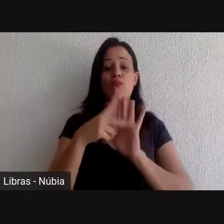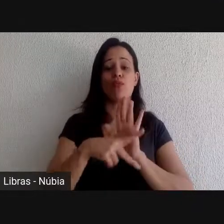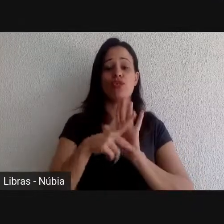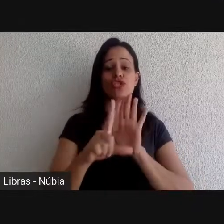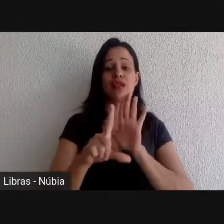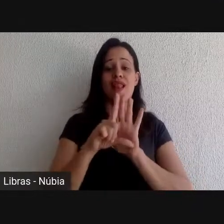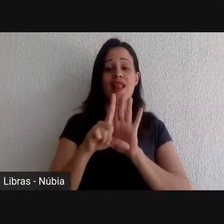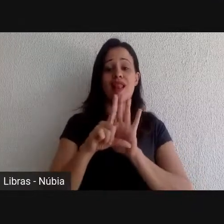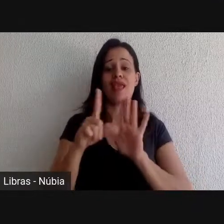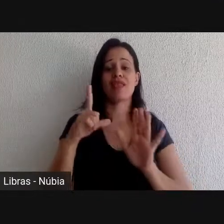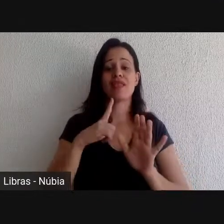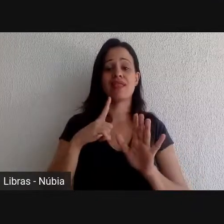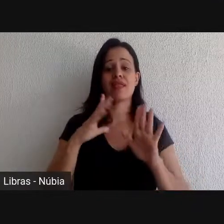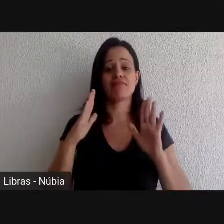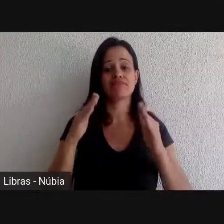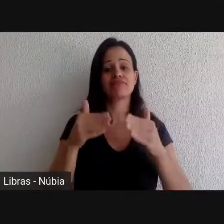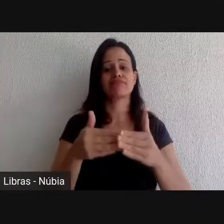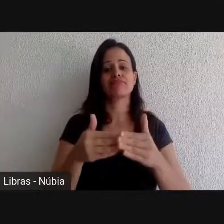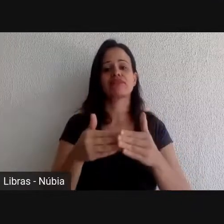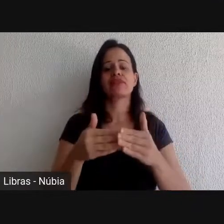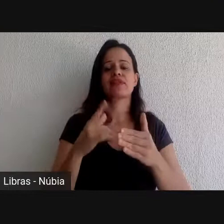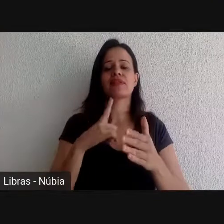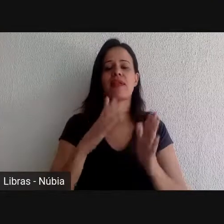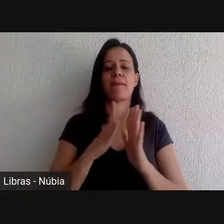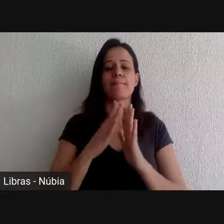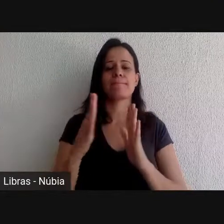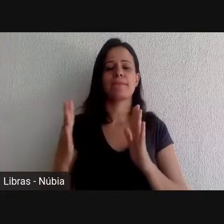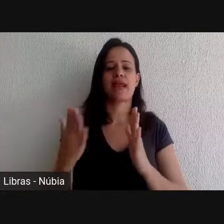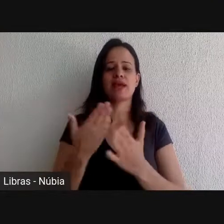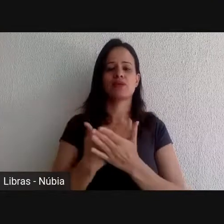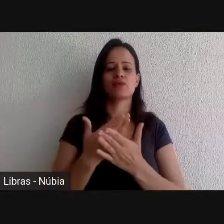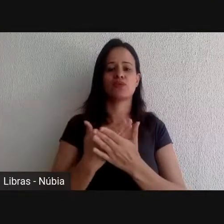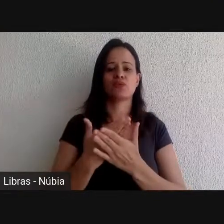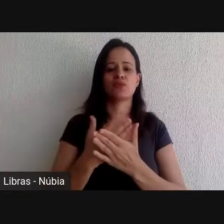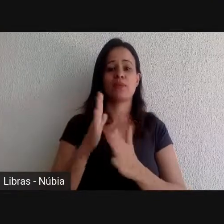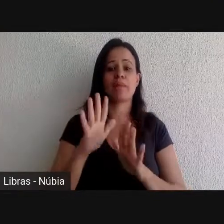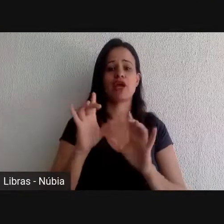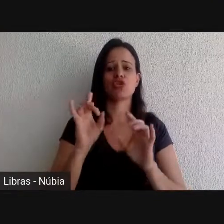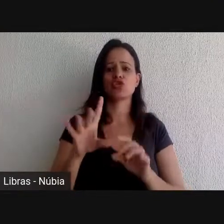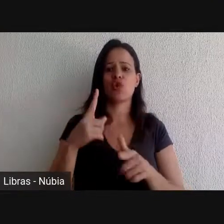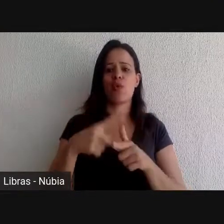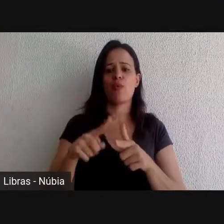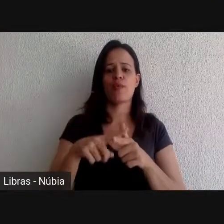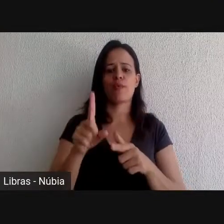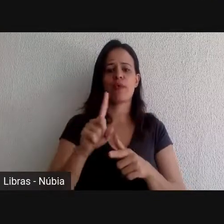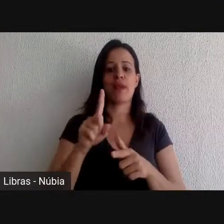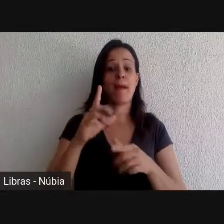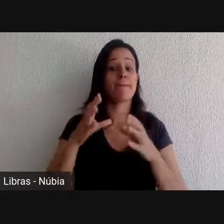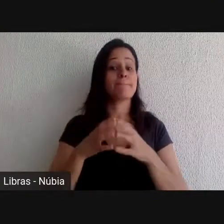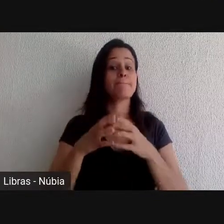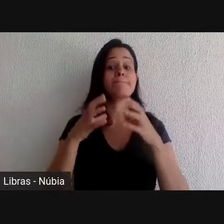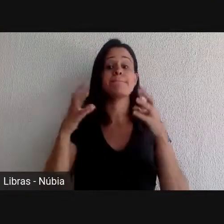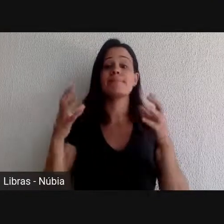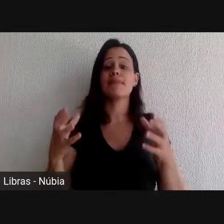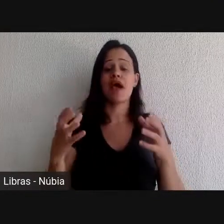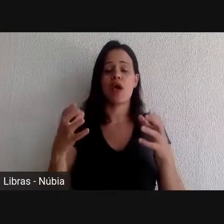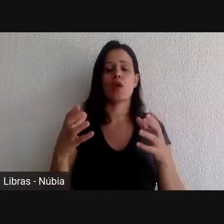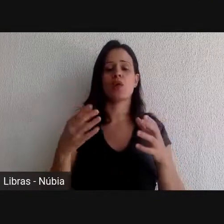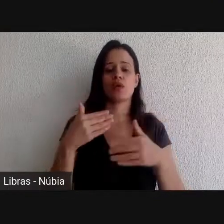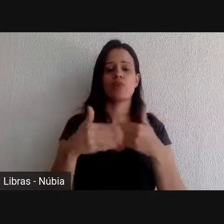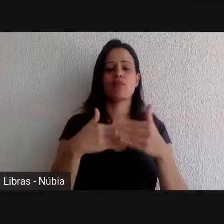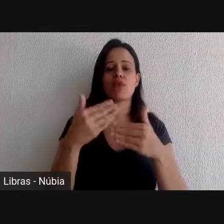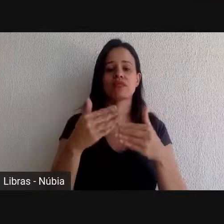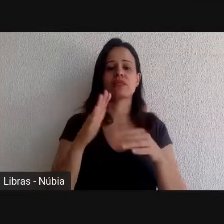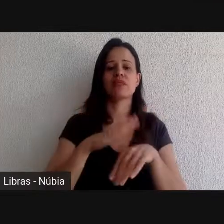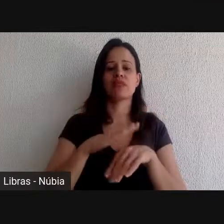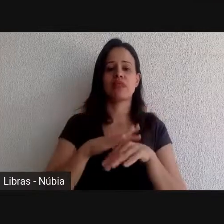num momento que é fixar prazo para análise dos estudos, que não necessariamente é o problema. Na maioria dos processos, esse tempo de análise